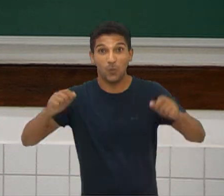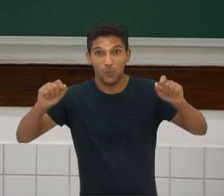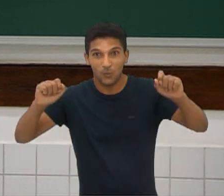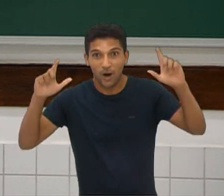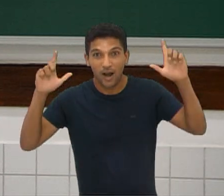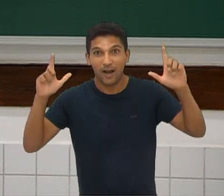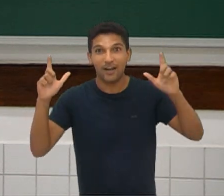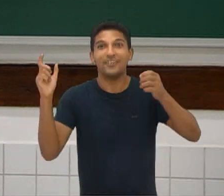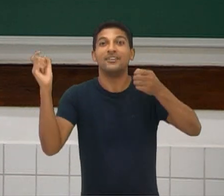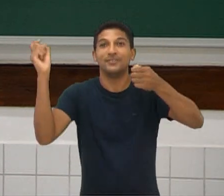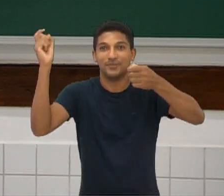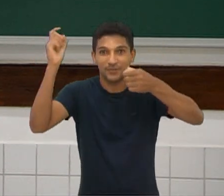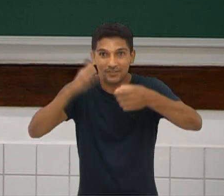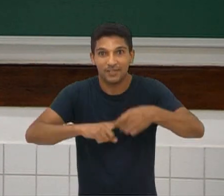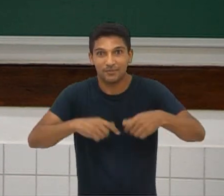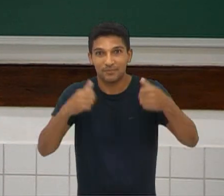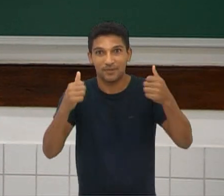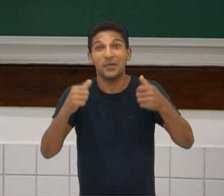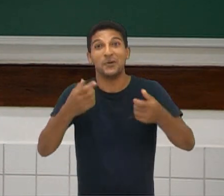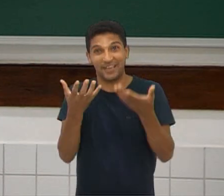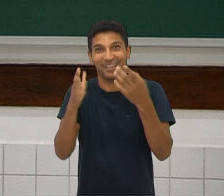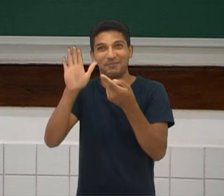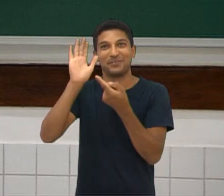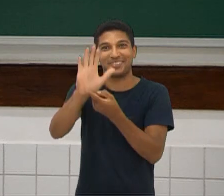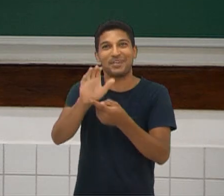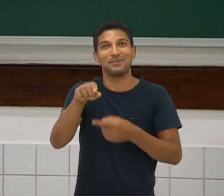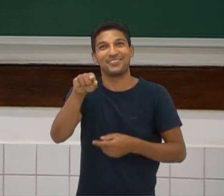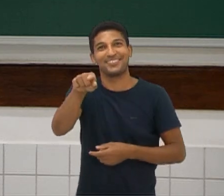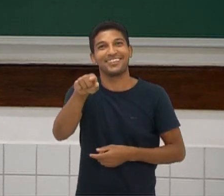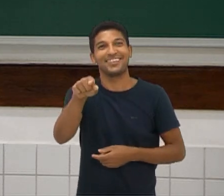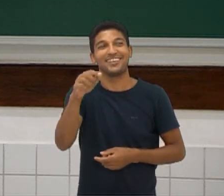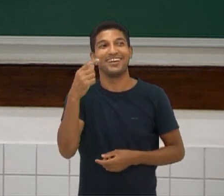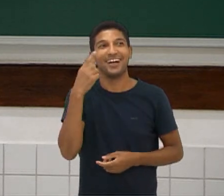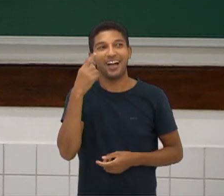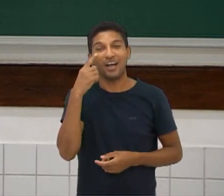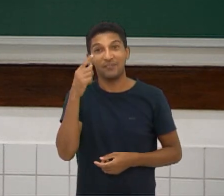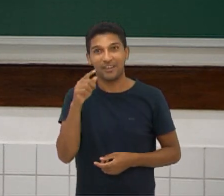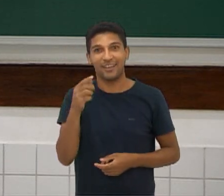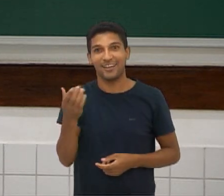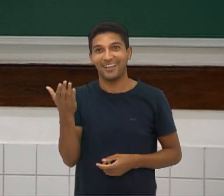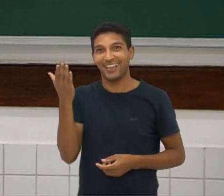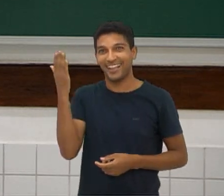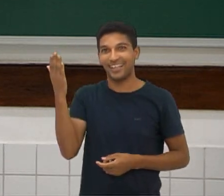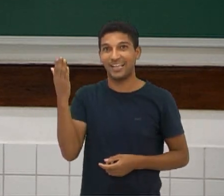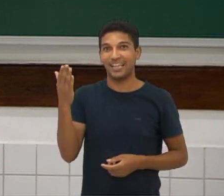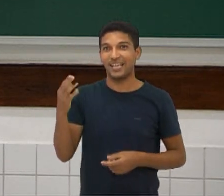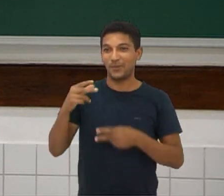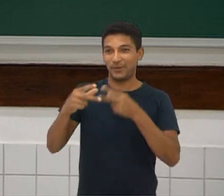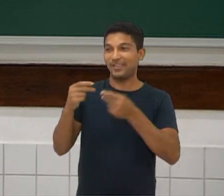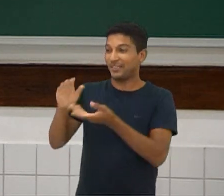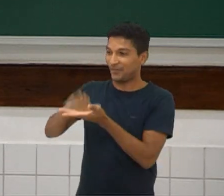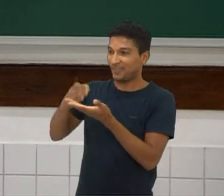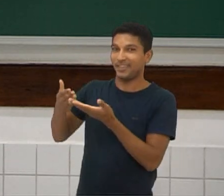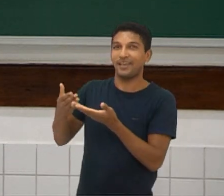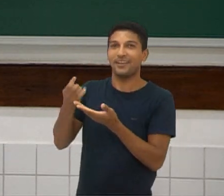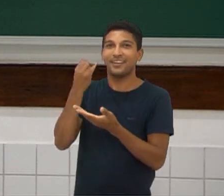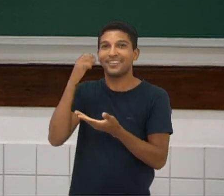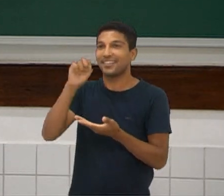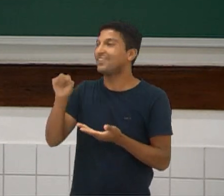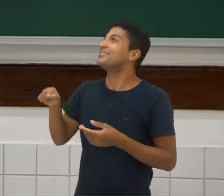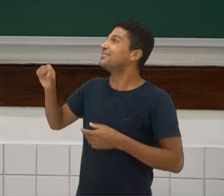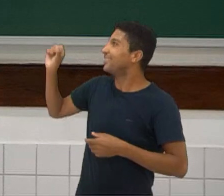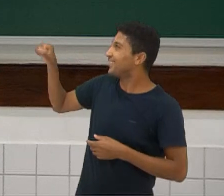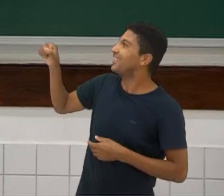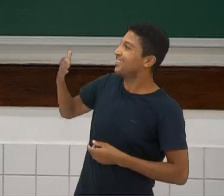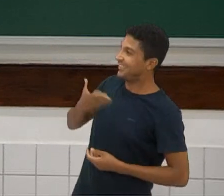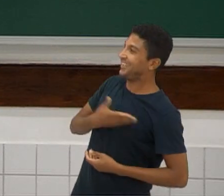Opa, galera, voltei. Ó, eu queria mostrar para vocês, antes de corrigir o exercício, o que eu ganhei de presente do Isaías, né? O Isaías